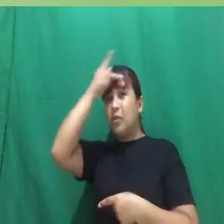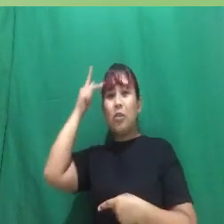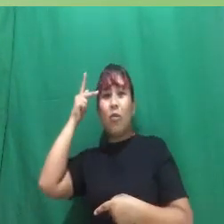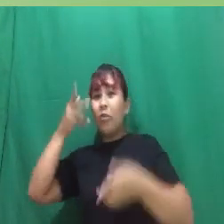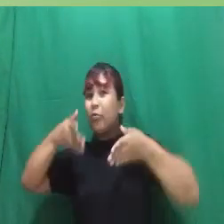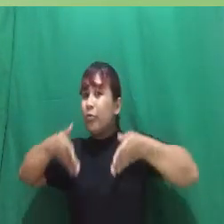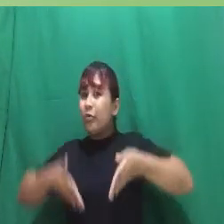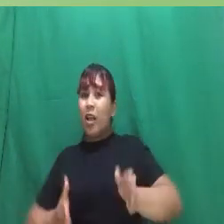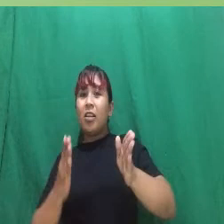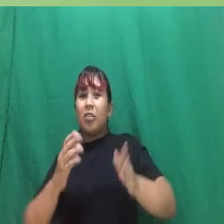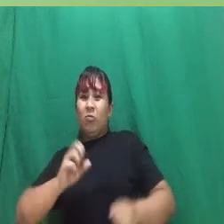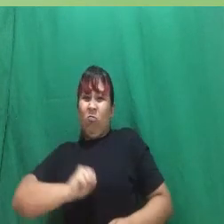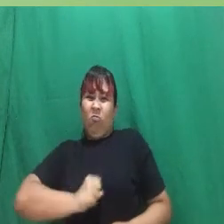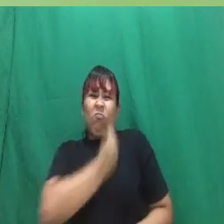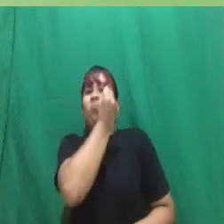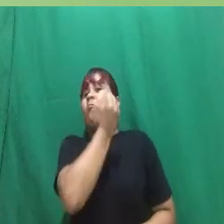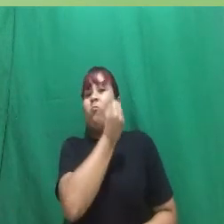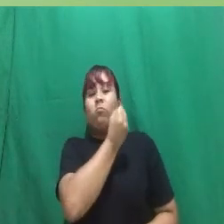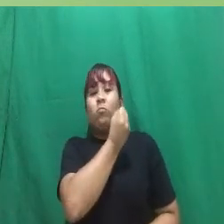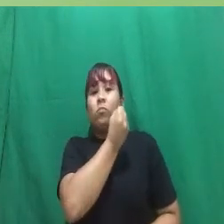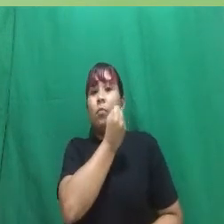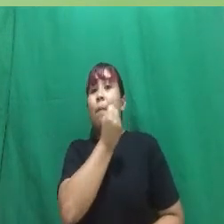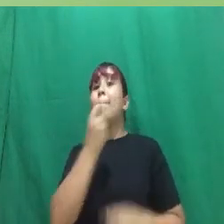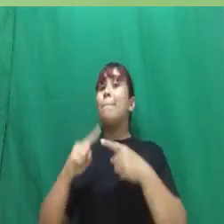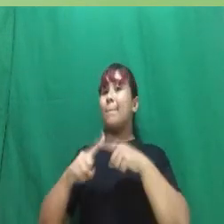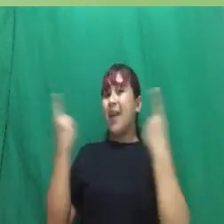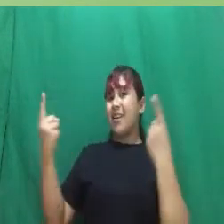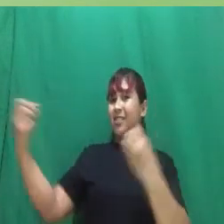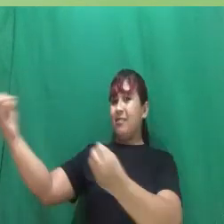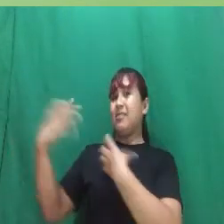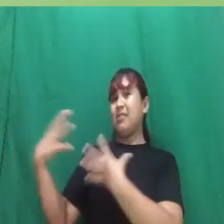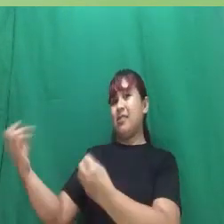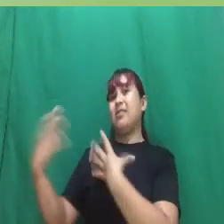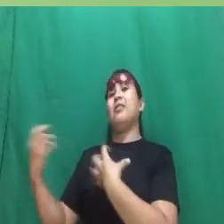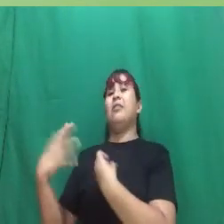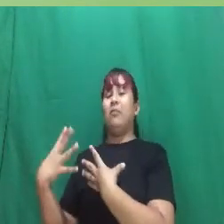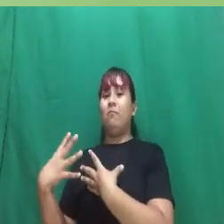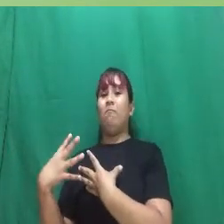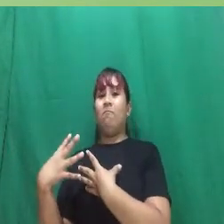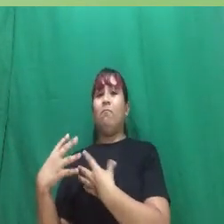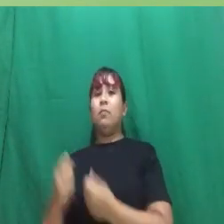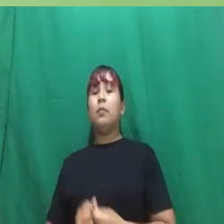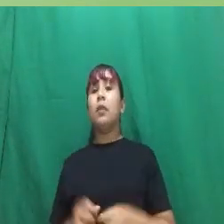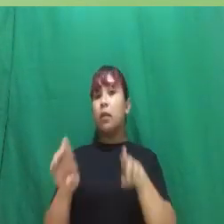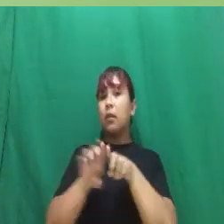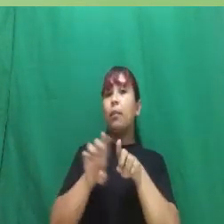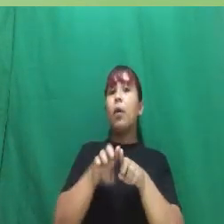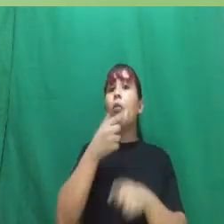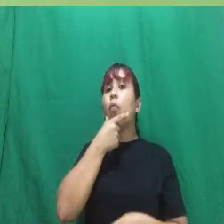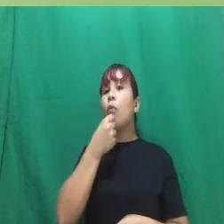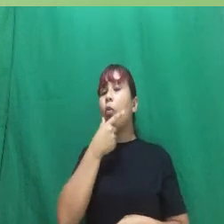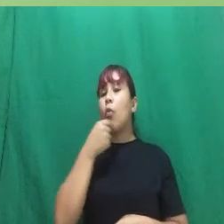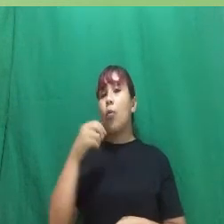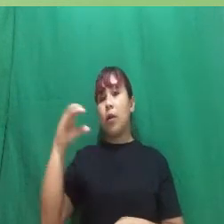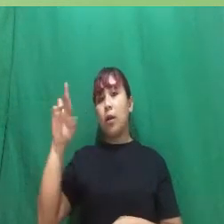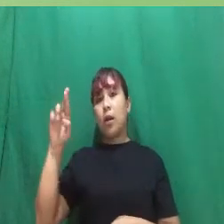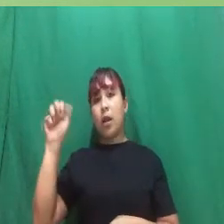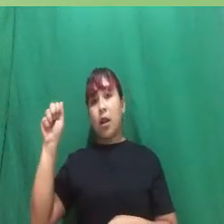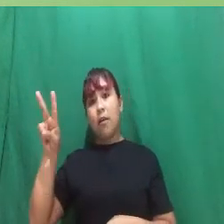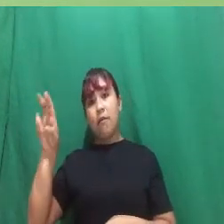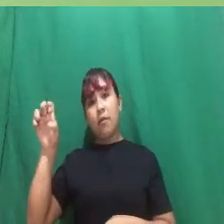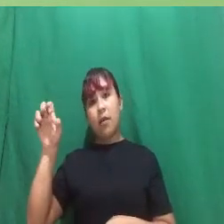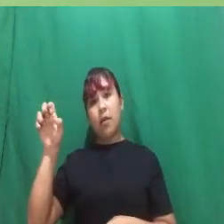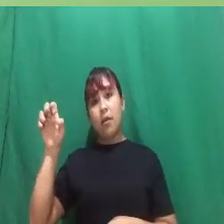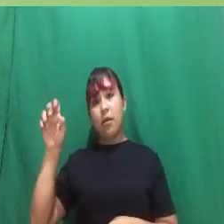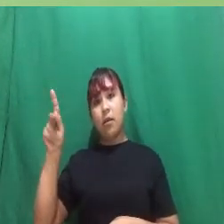negro, que eu assuma a posição política do negro. Posso fenoticamente não ser negro, mas negro de pele, mas